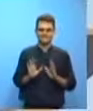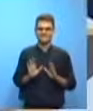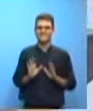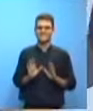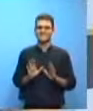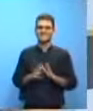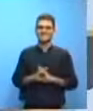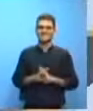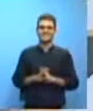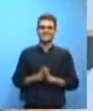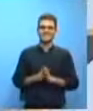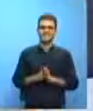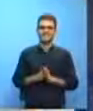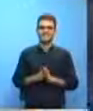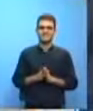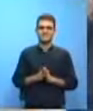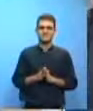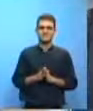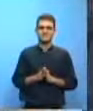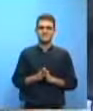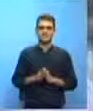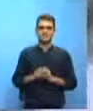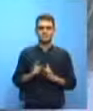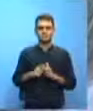Agora você vai falar, como é que um tribunfo desse pode ser Jesus, rapaz?